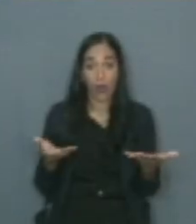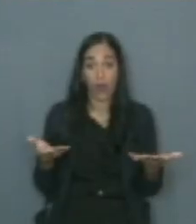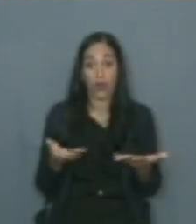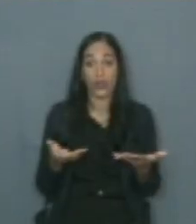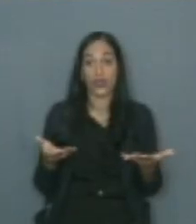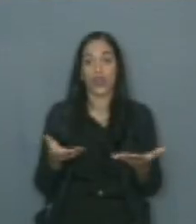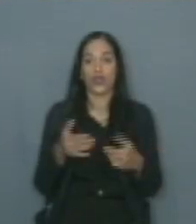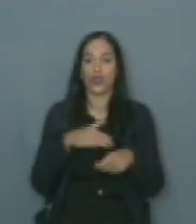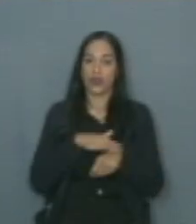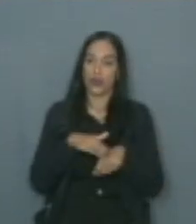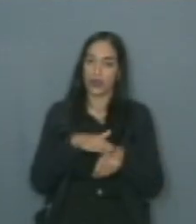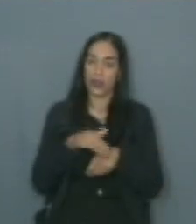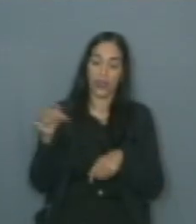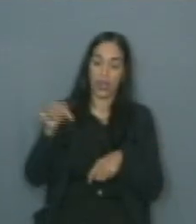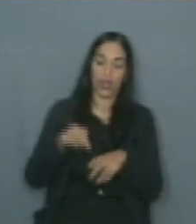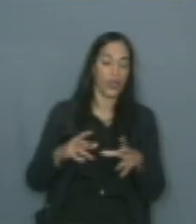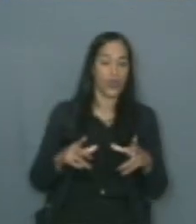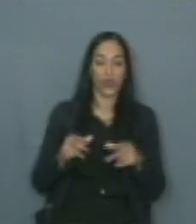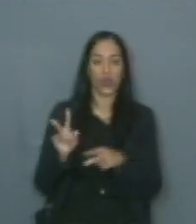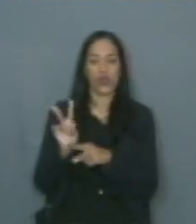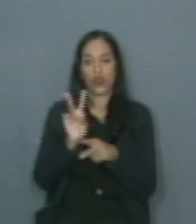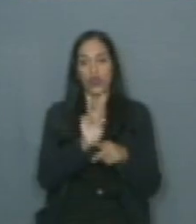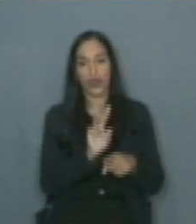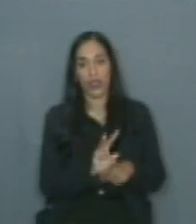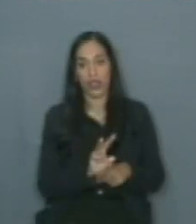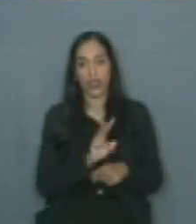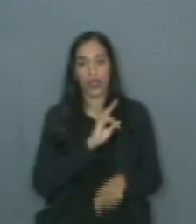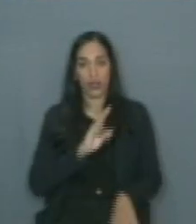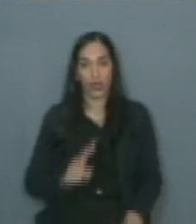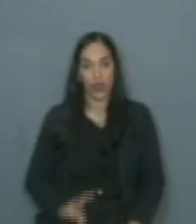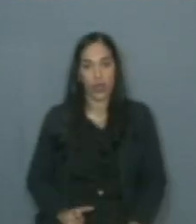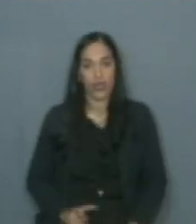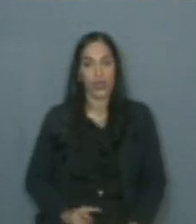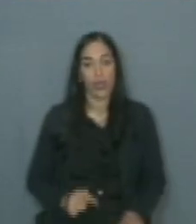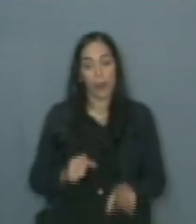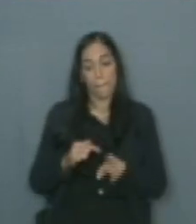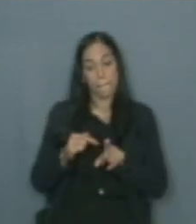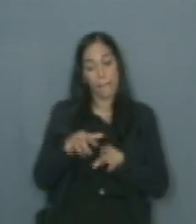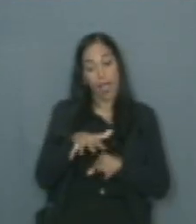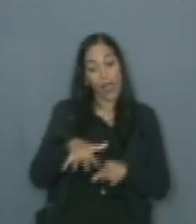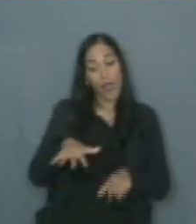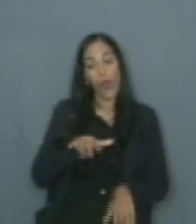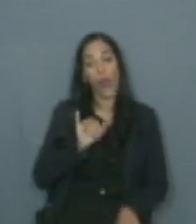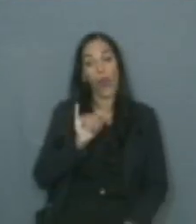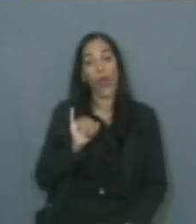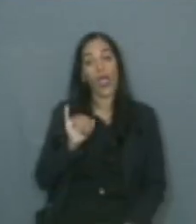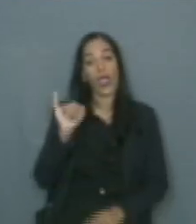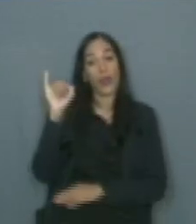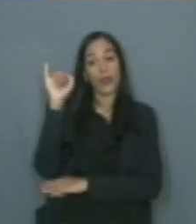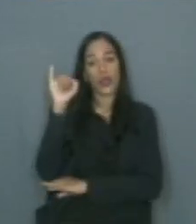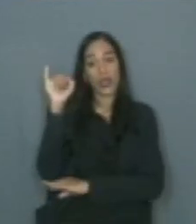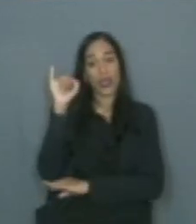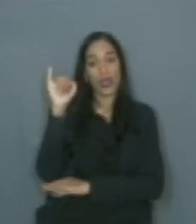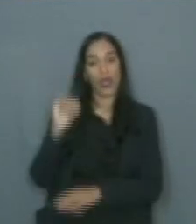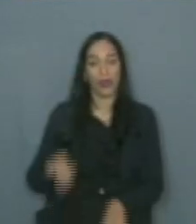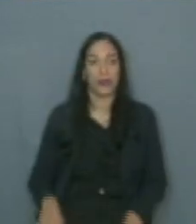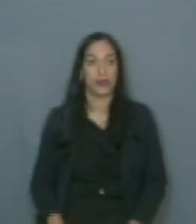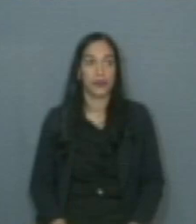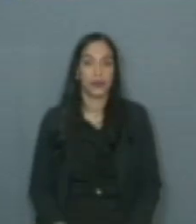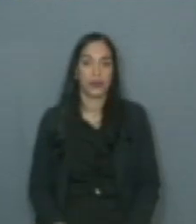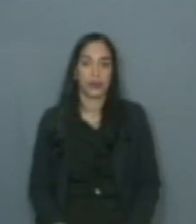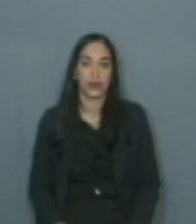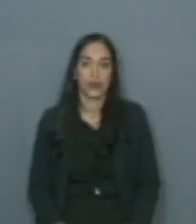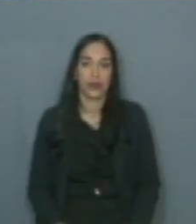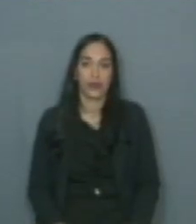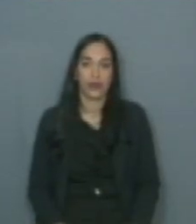todos os vereadores de uma fiscalização que eu fiz no bairro da Iputinga. Presidente,